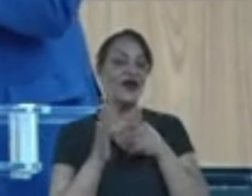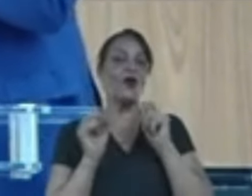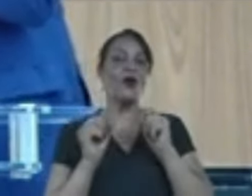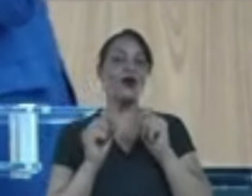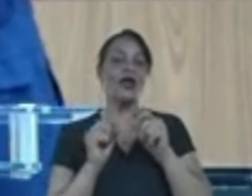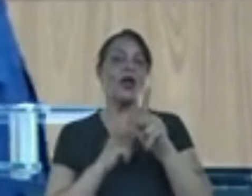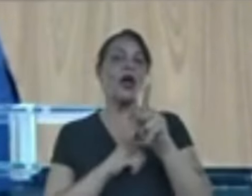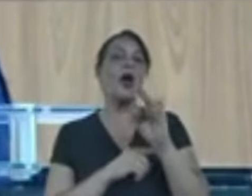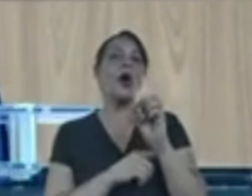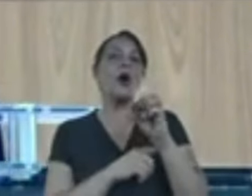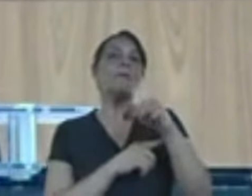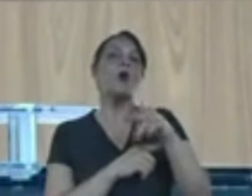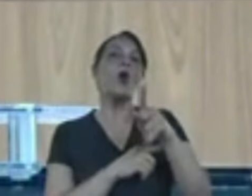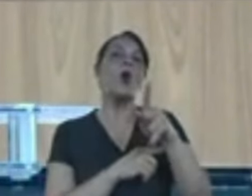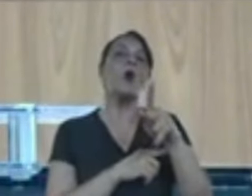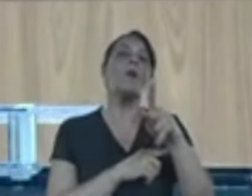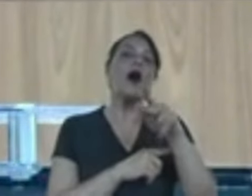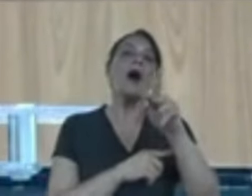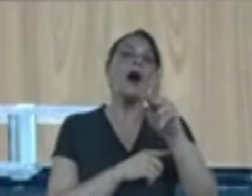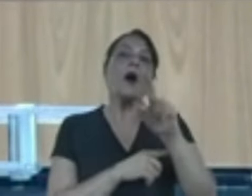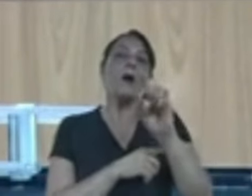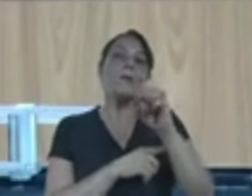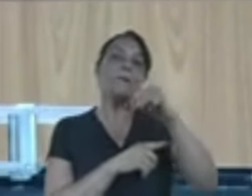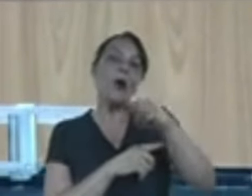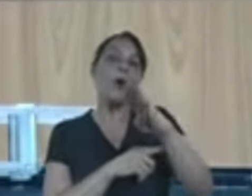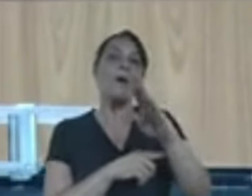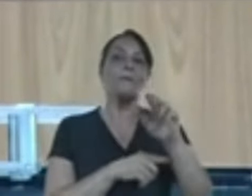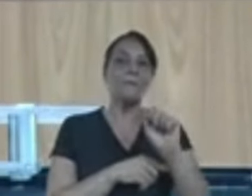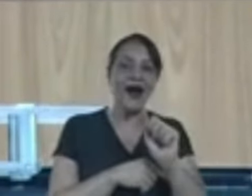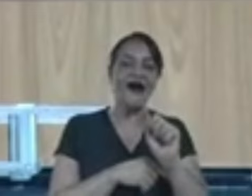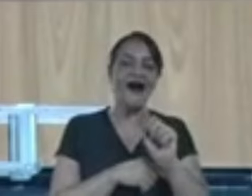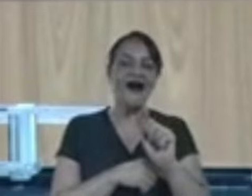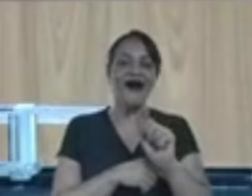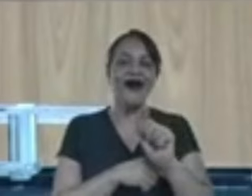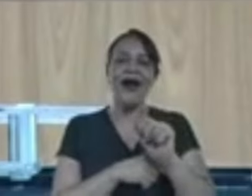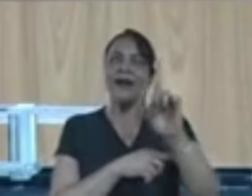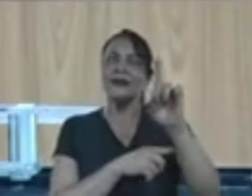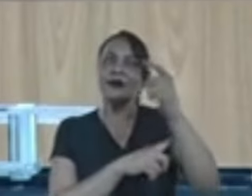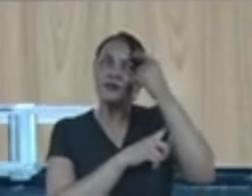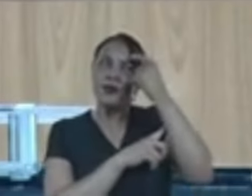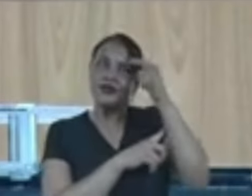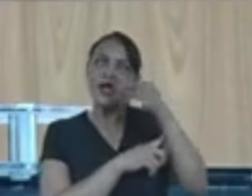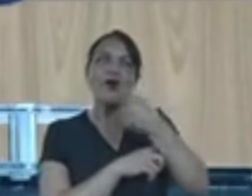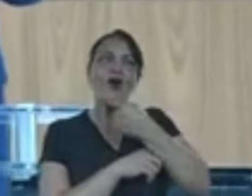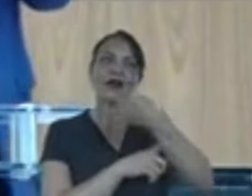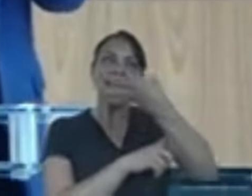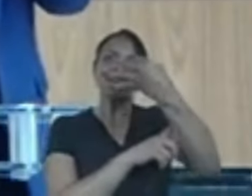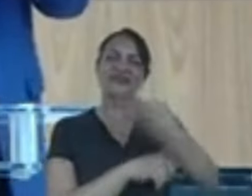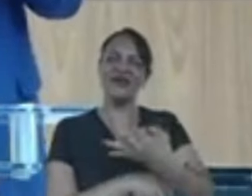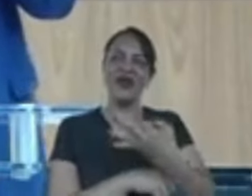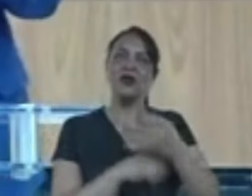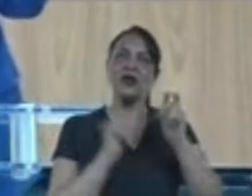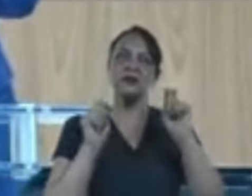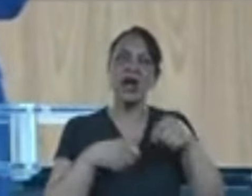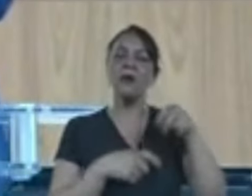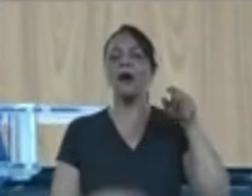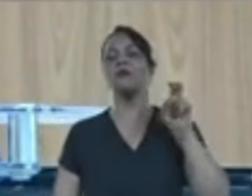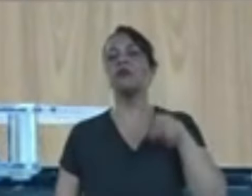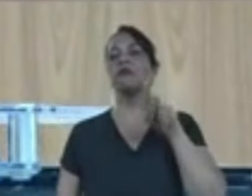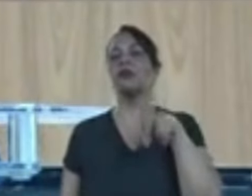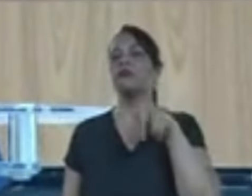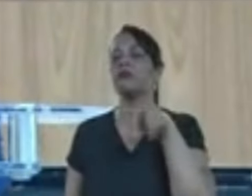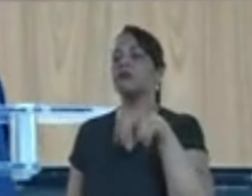paz, exatamente o que ele expressava pelas atitudes dele, e Deus achou que ele seria o cara ideal para poder chegar lá e criar